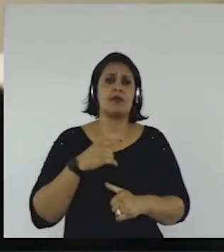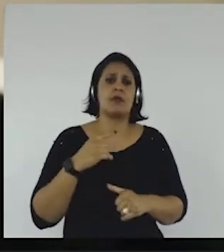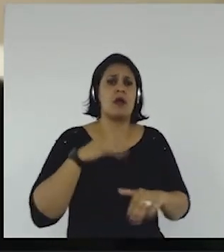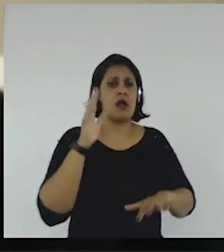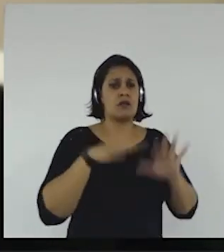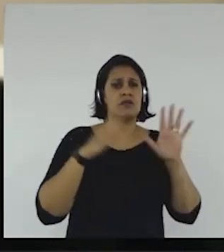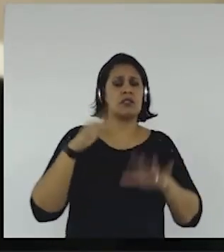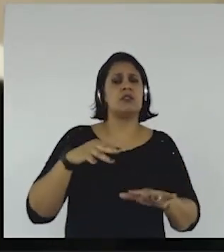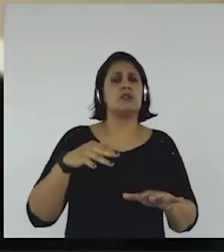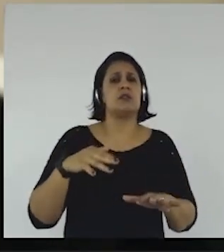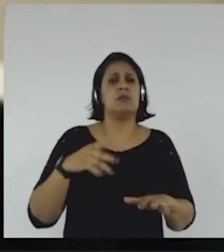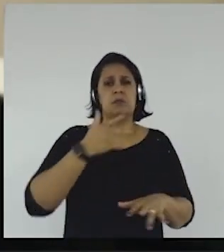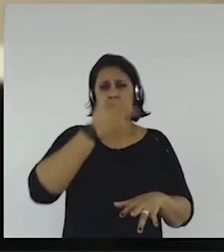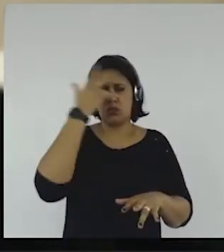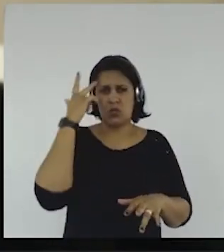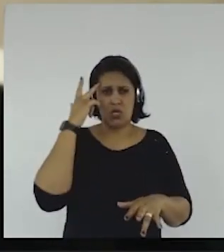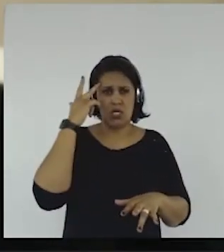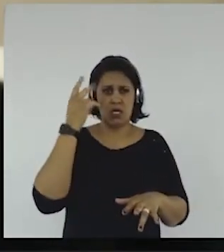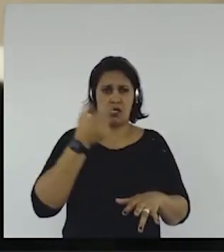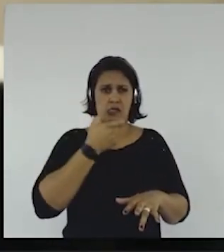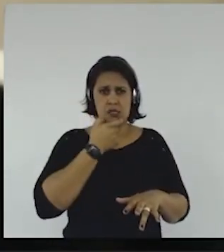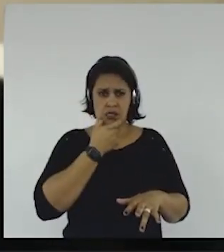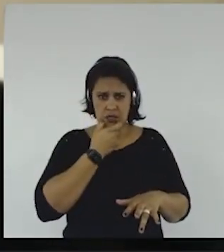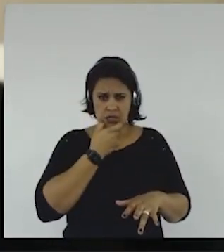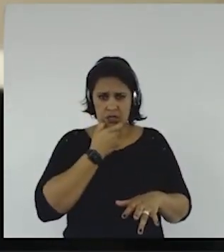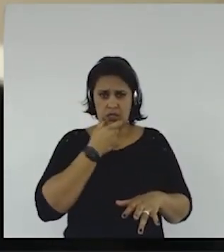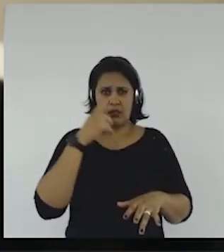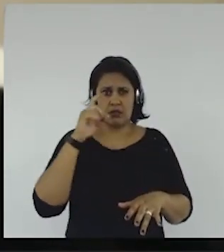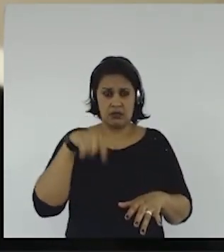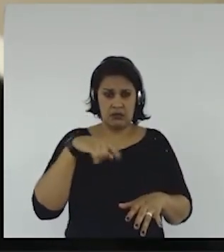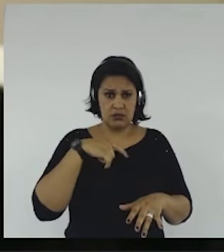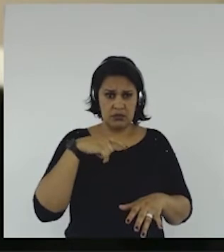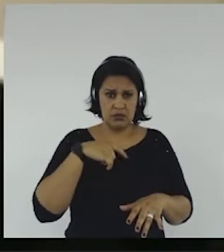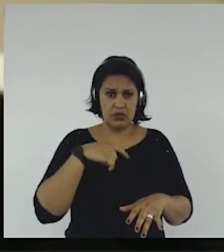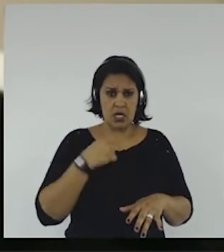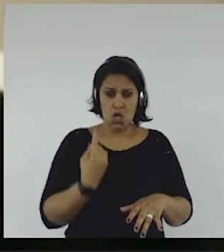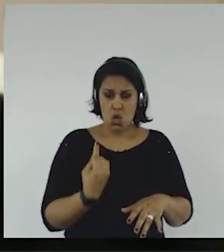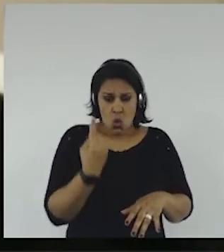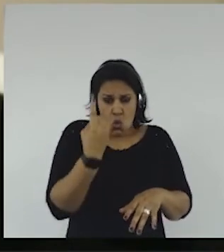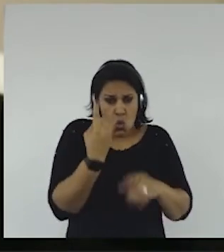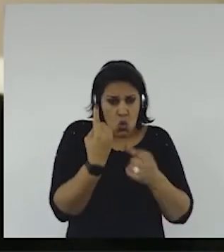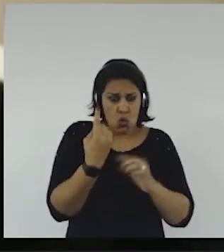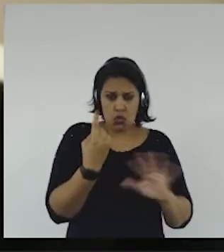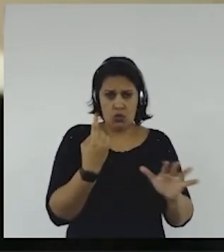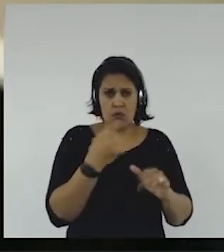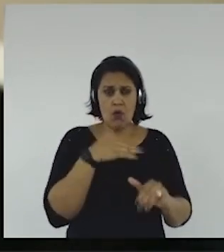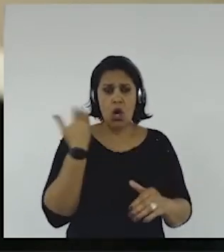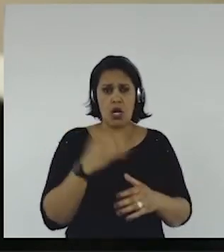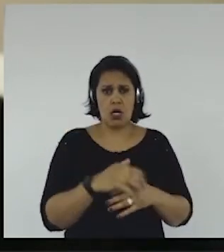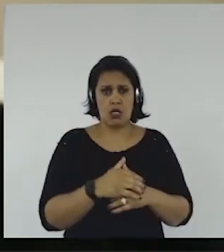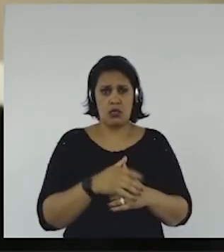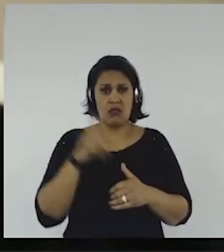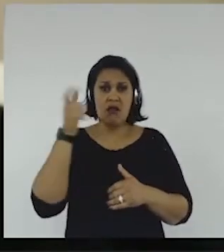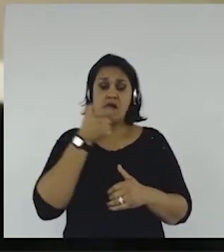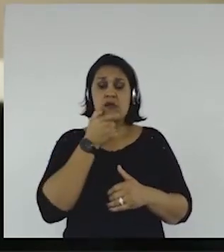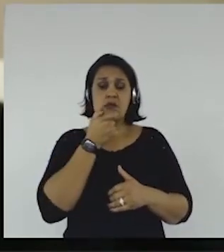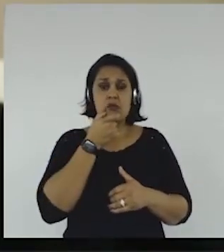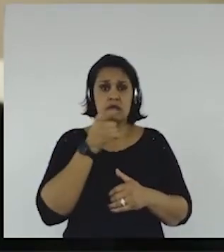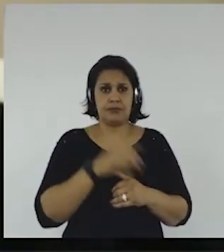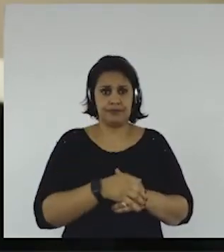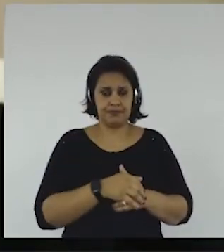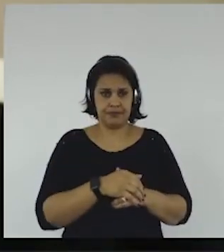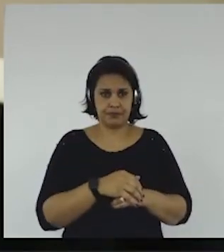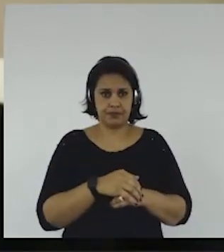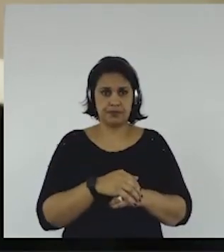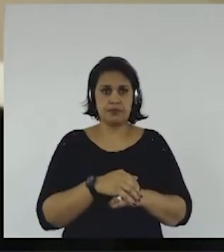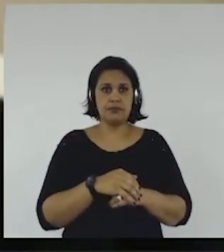dizer, morreu o único pensador de esquerda no Brasil. Isso na Inglaterra, por ocasião